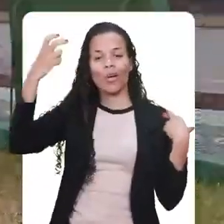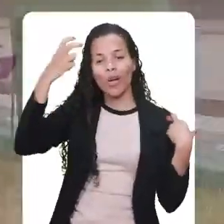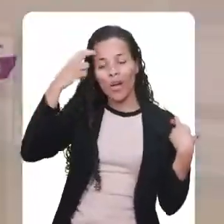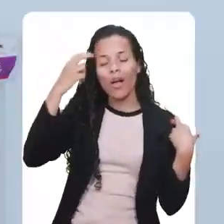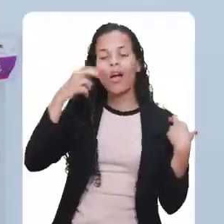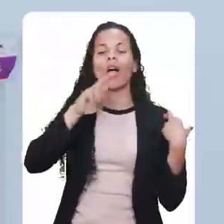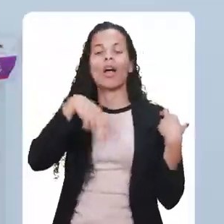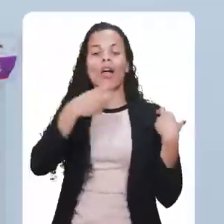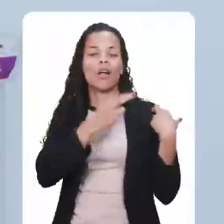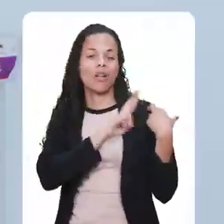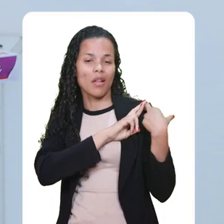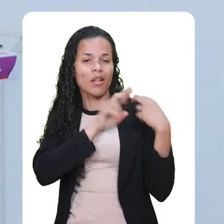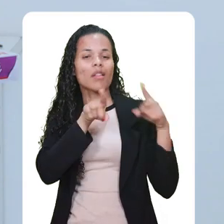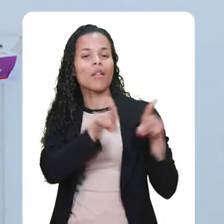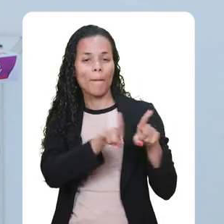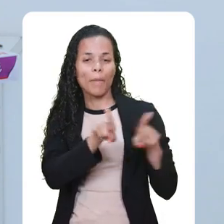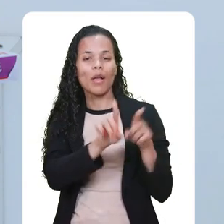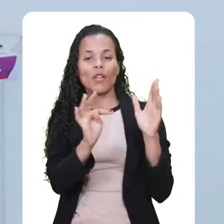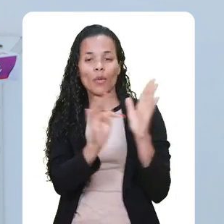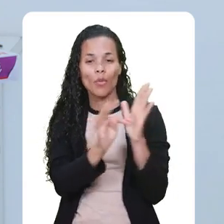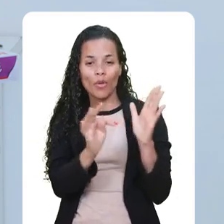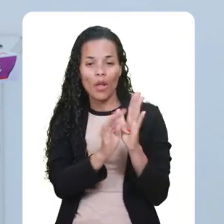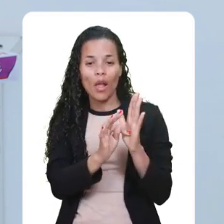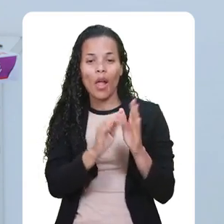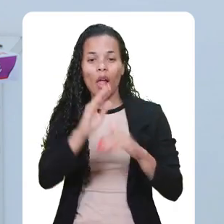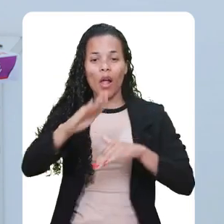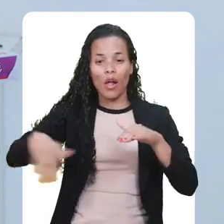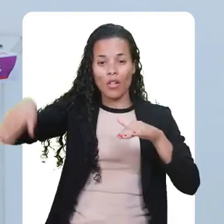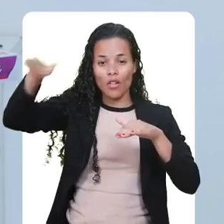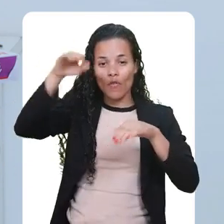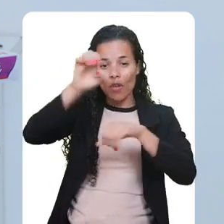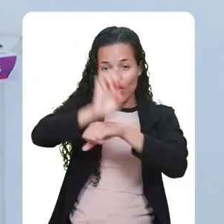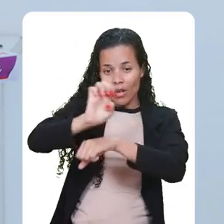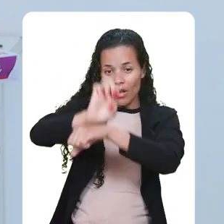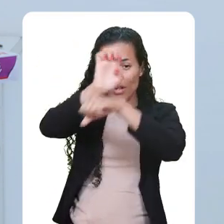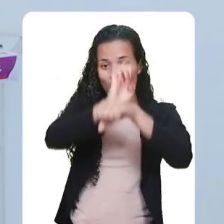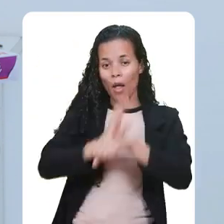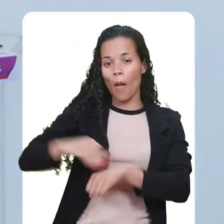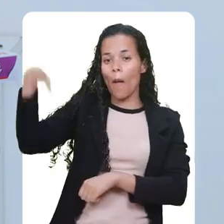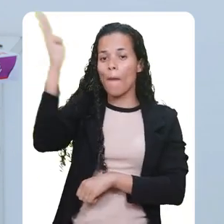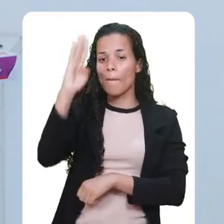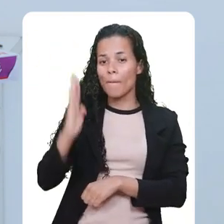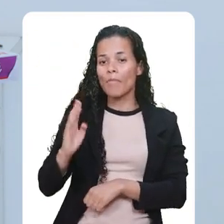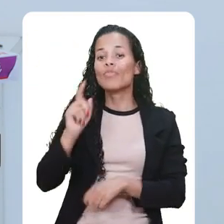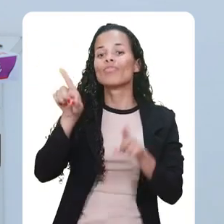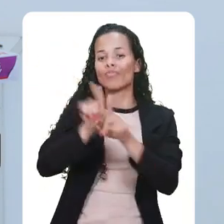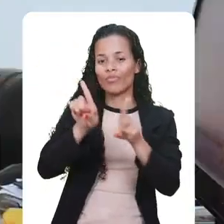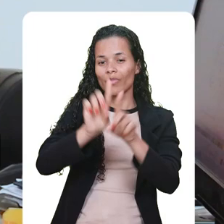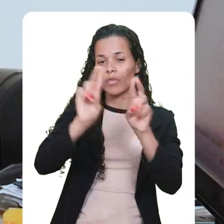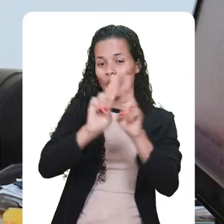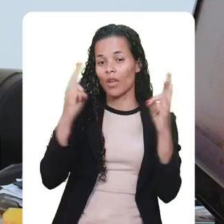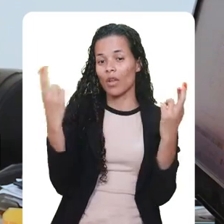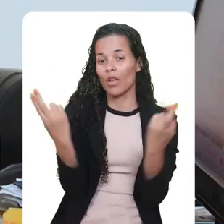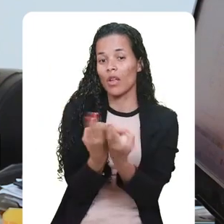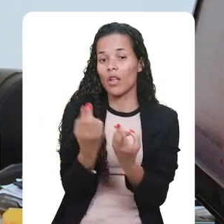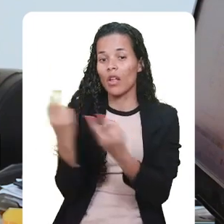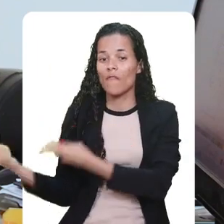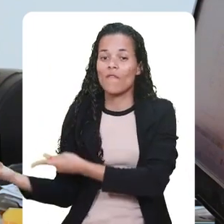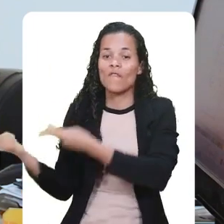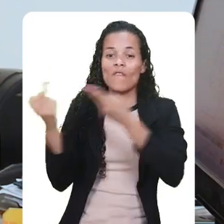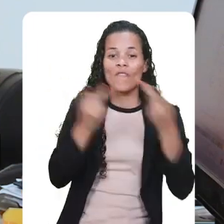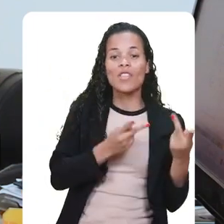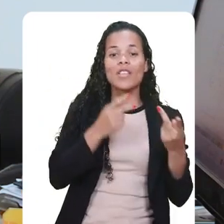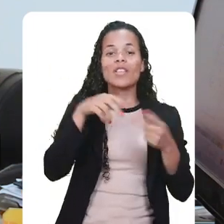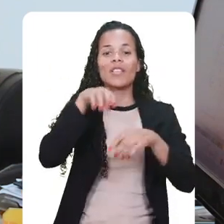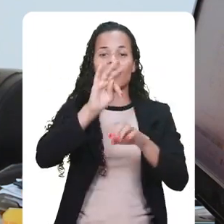a representatividade também do município, né? A nível estadual, a nível Brasil e até a nível internacional. Então, quem vem para cá, para